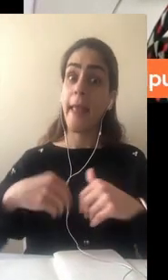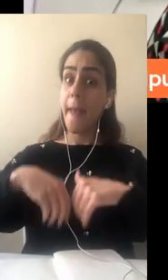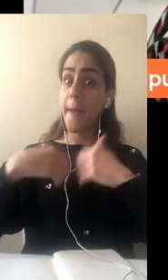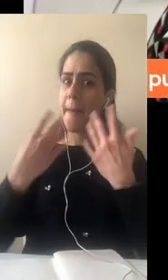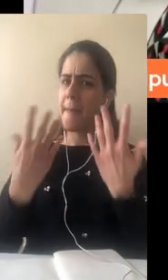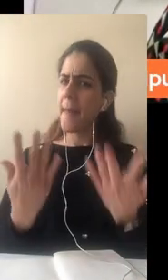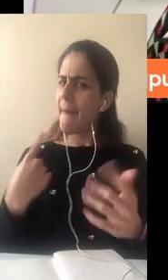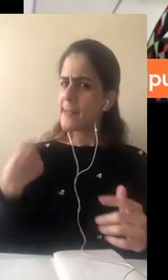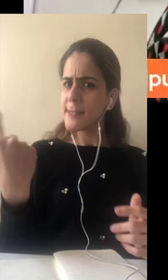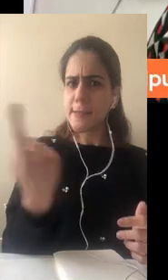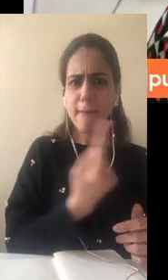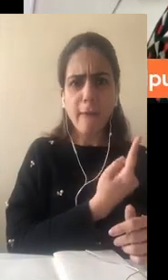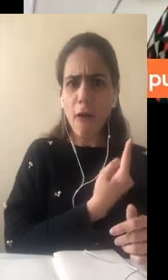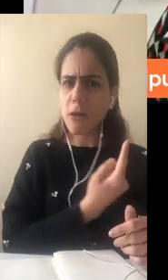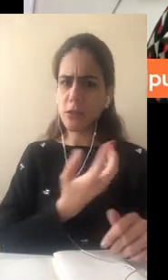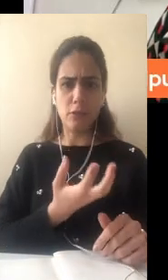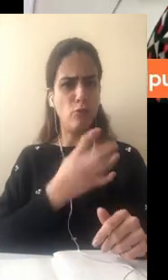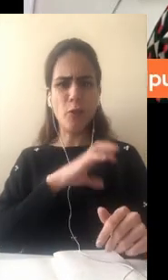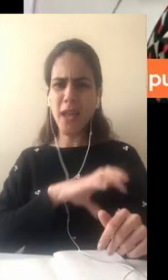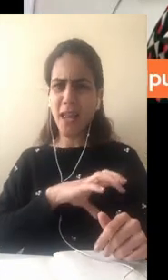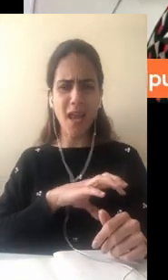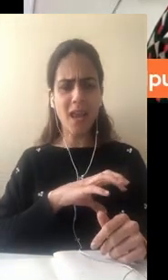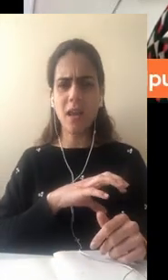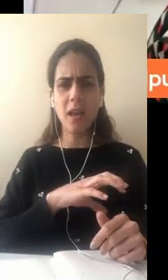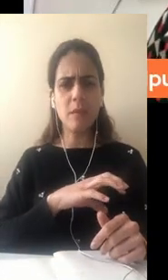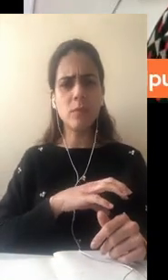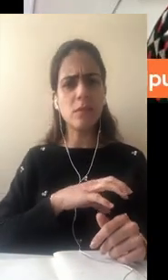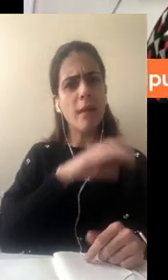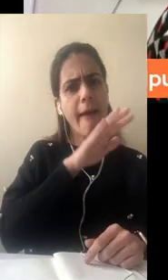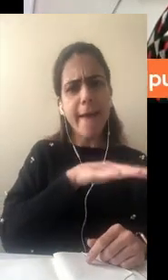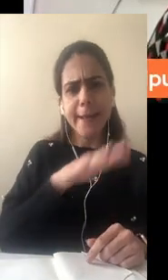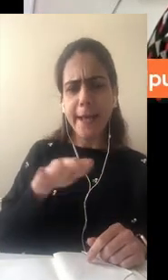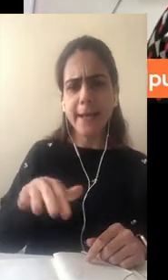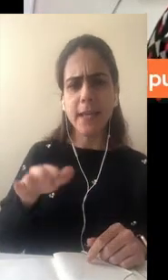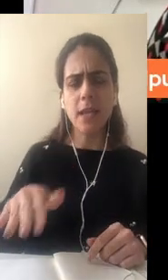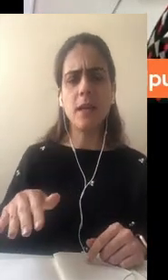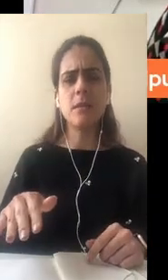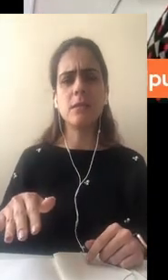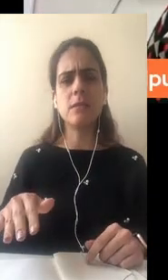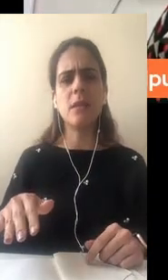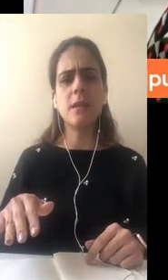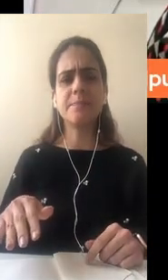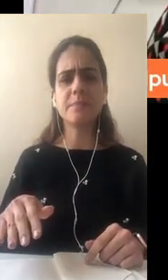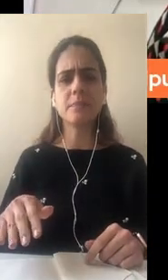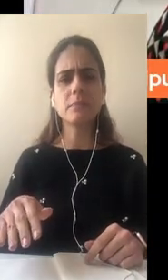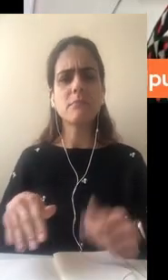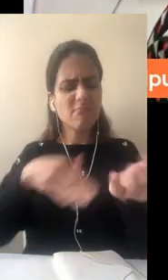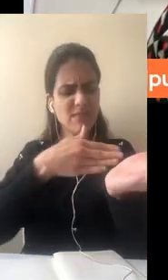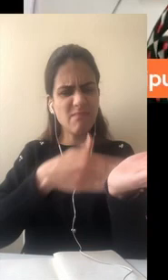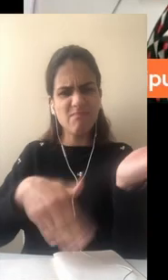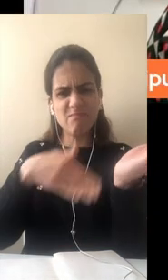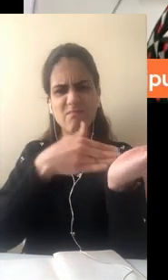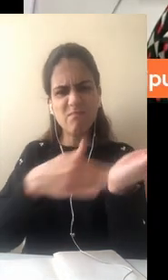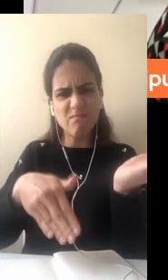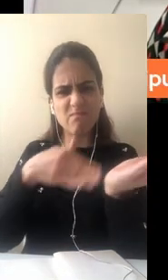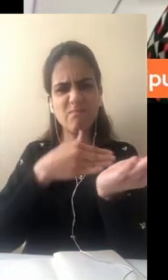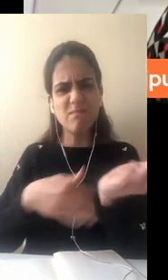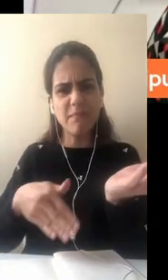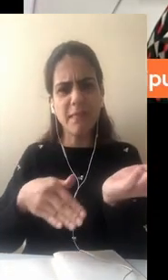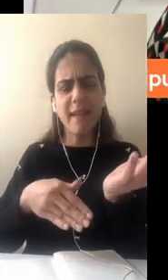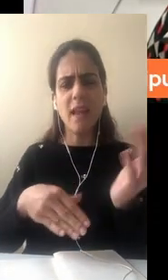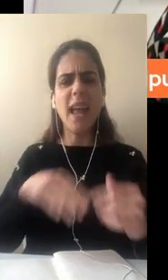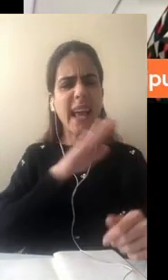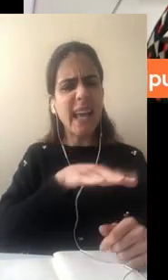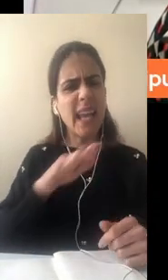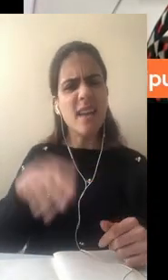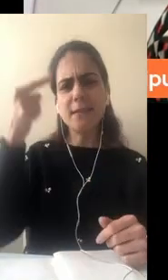se automutilem, a gente não quer que eles tenham pensamentos de morte. Na psicologia, nós chamamos isso de